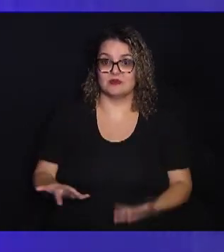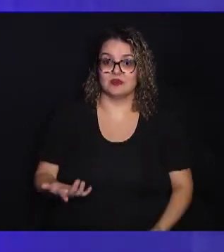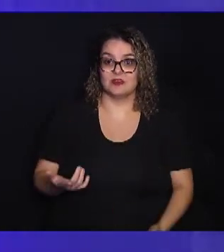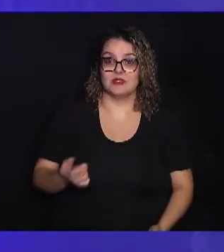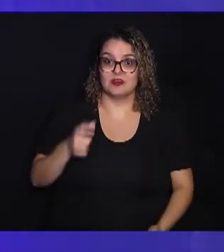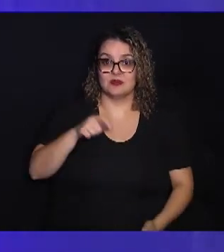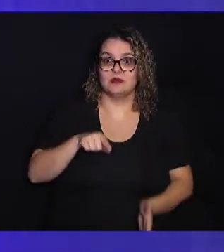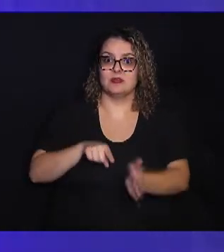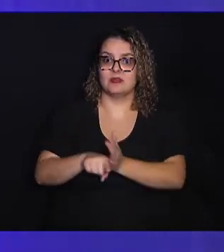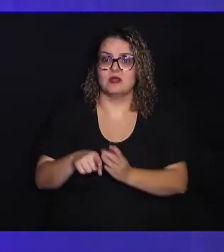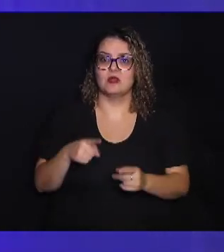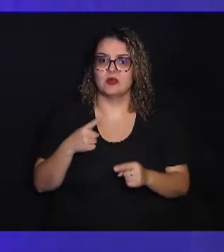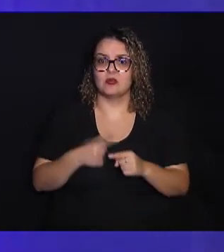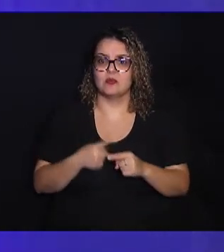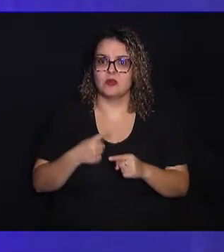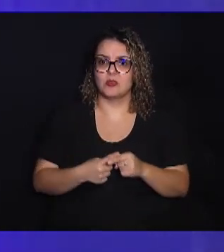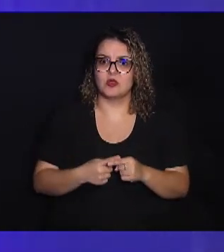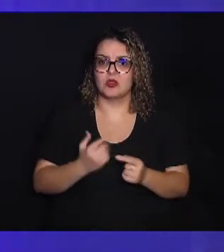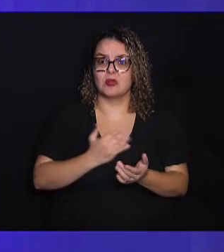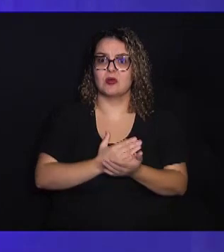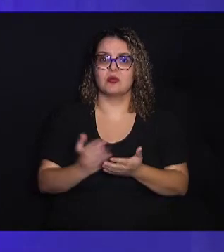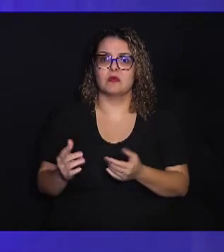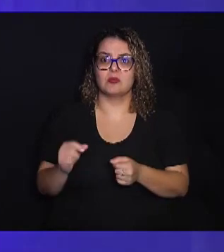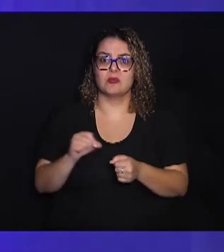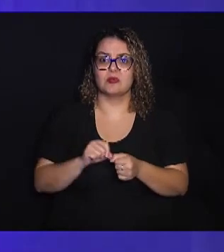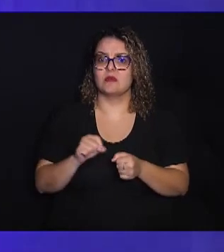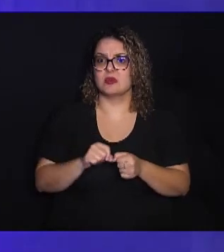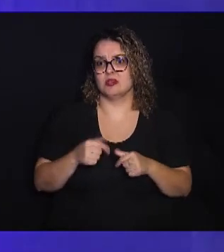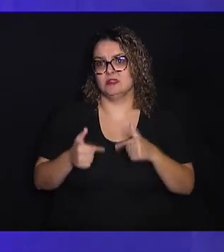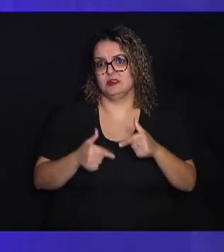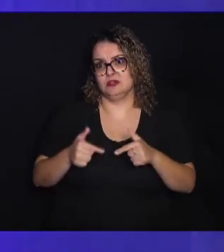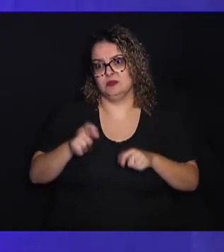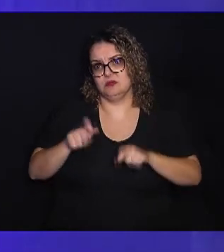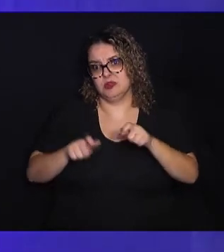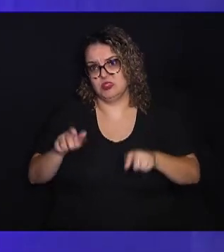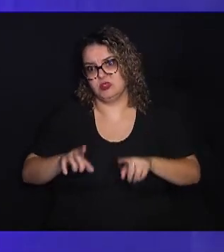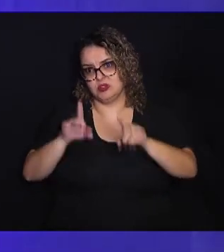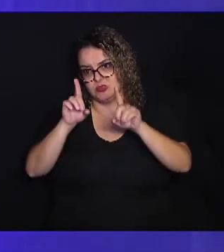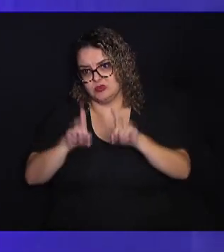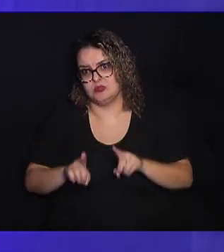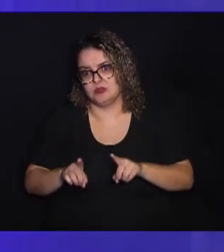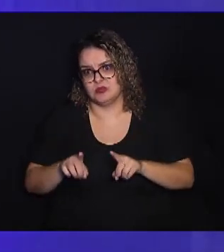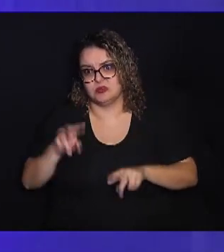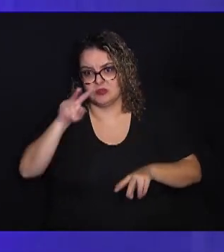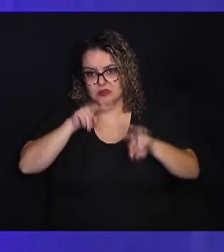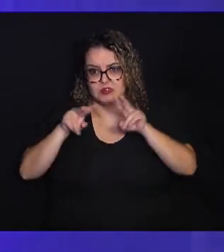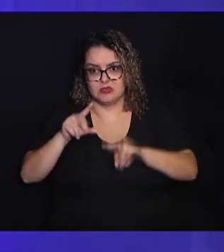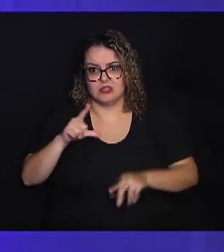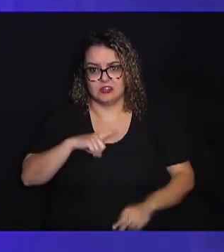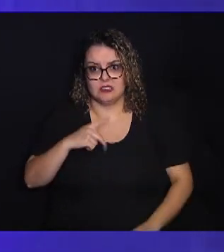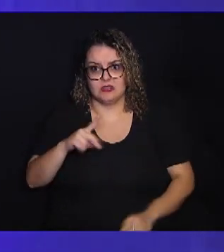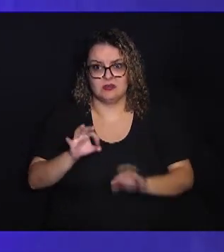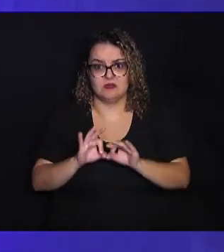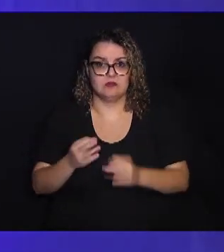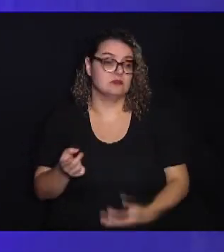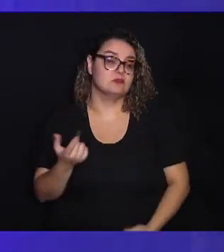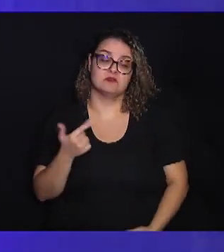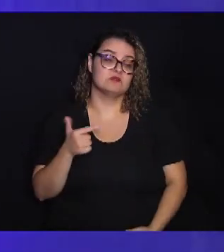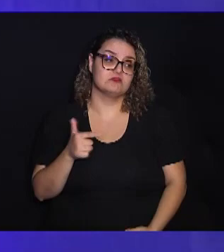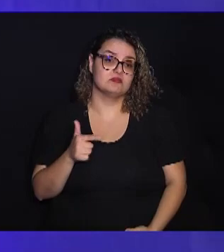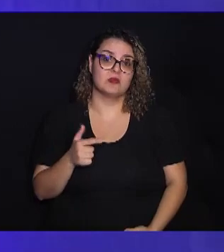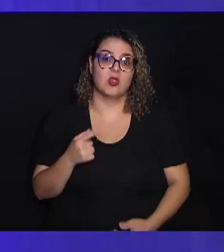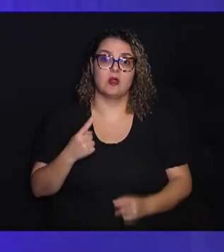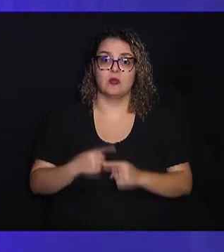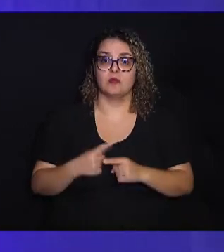pergunta: por que o senhor começou a fazer obras para pessoa com deficiência visual? Tem alguém na sua família? Ele falou assim: não, é porque